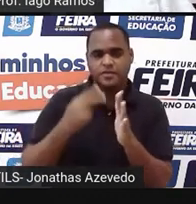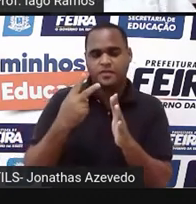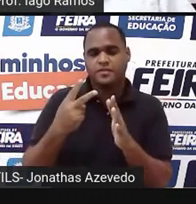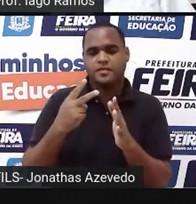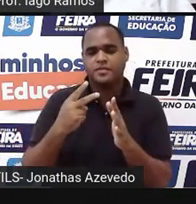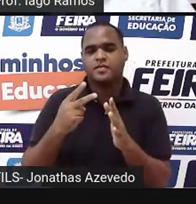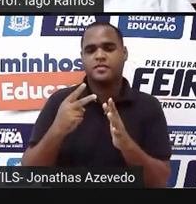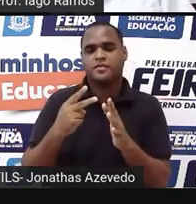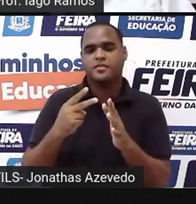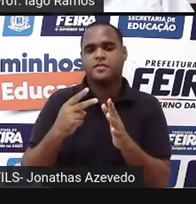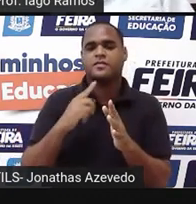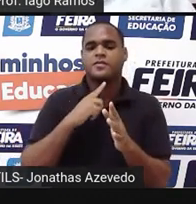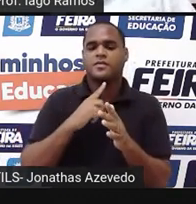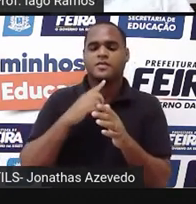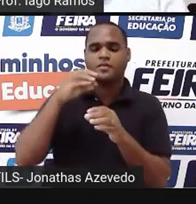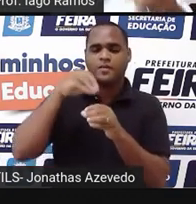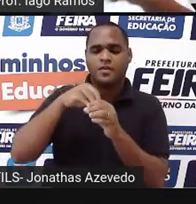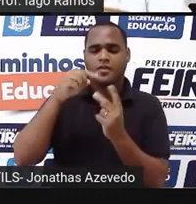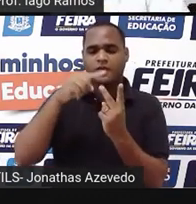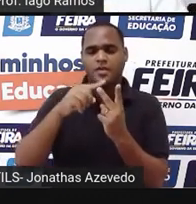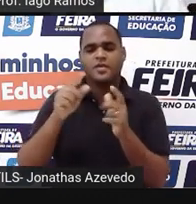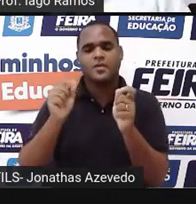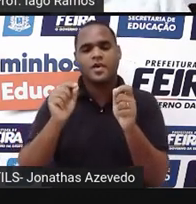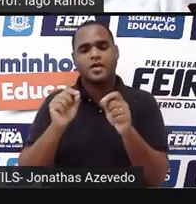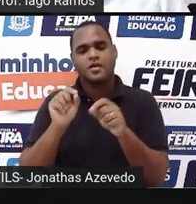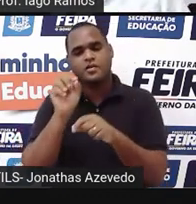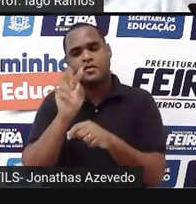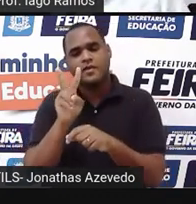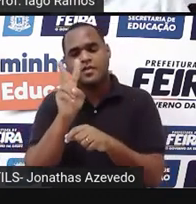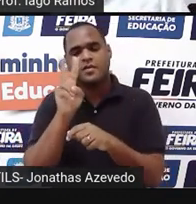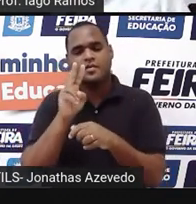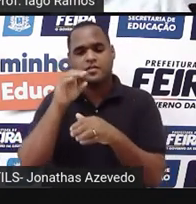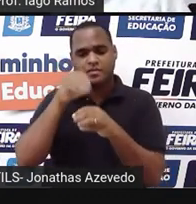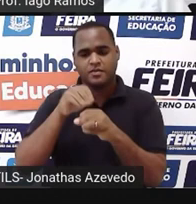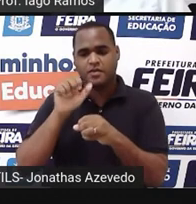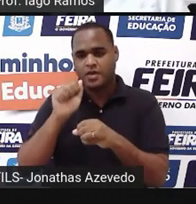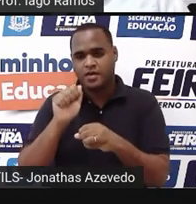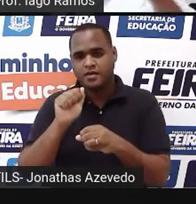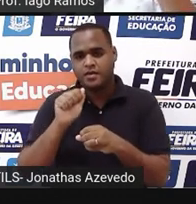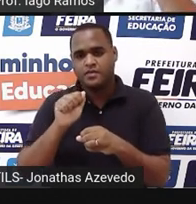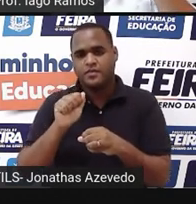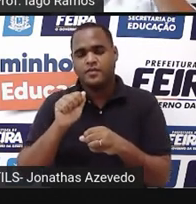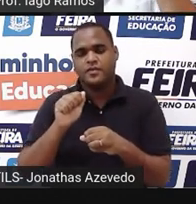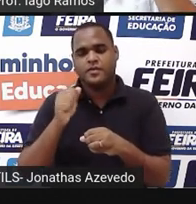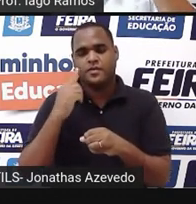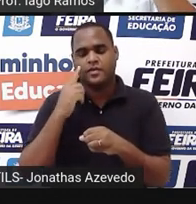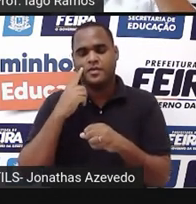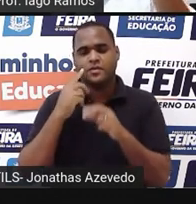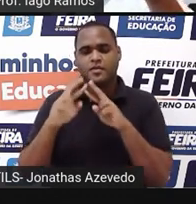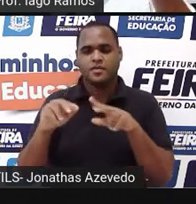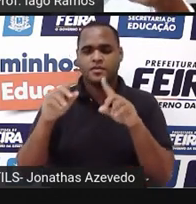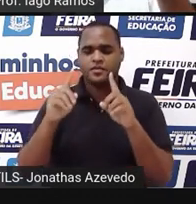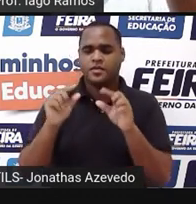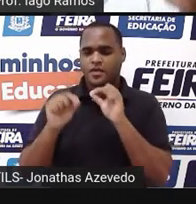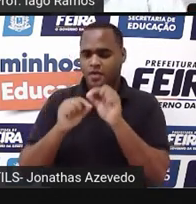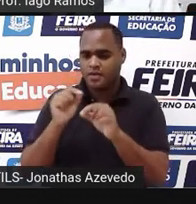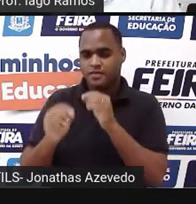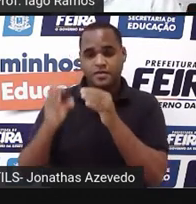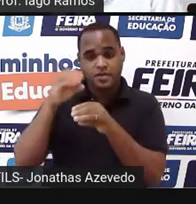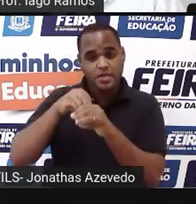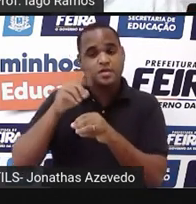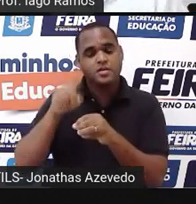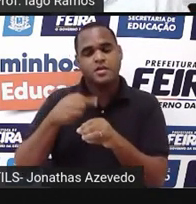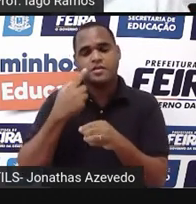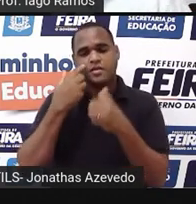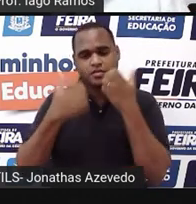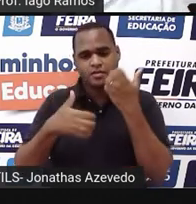divisão com duas vezes o valor de A. Duas vezes o valor de A vai ficar duas vezes 4,